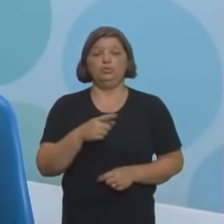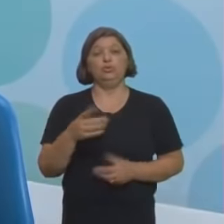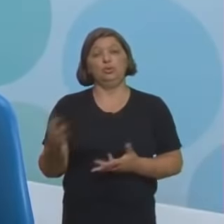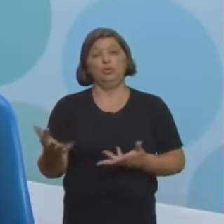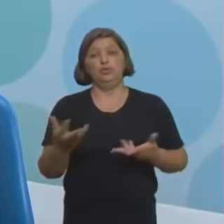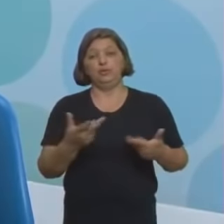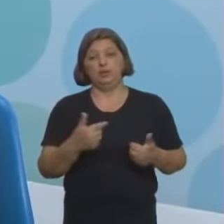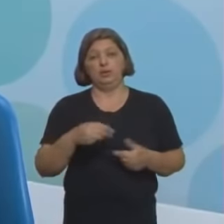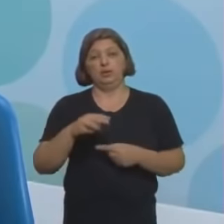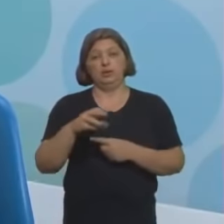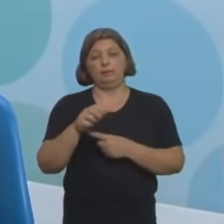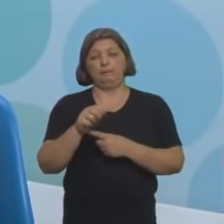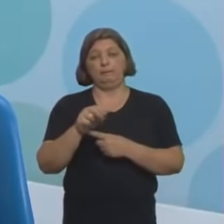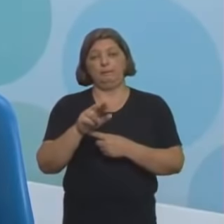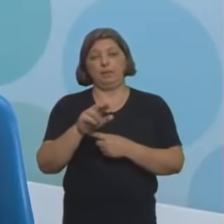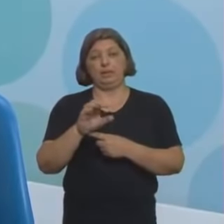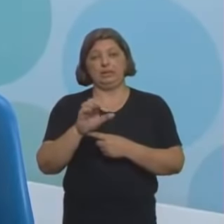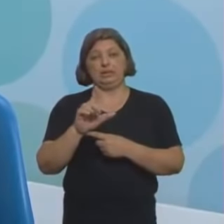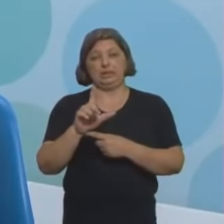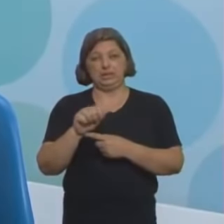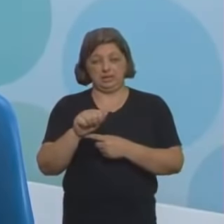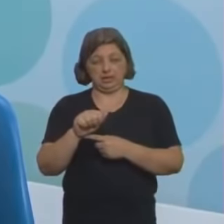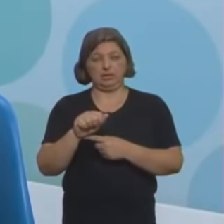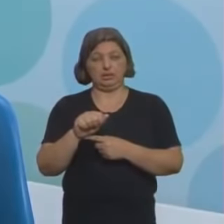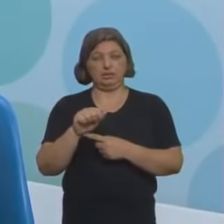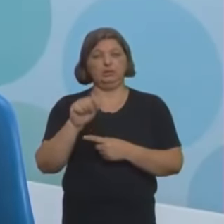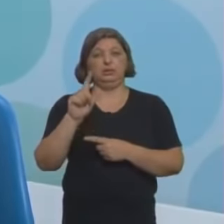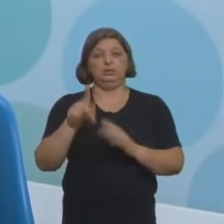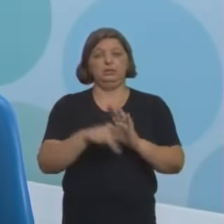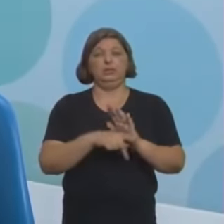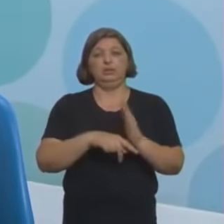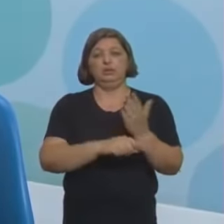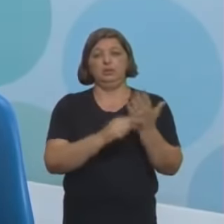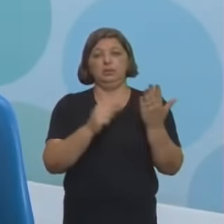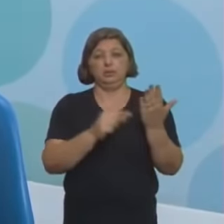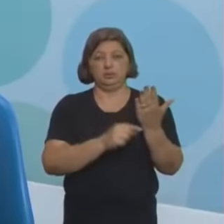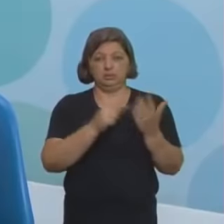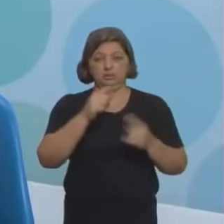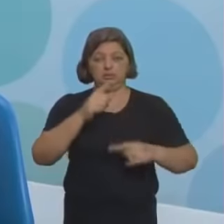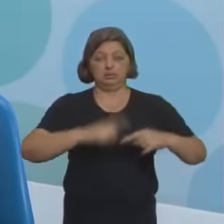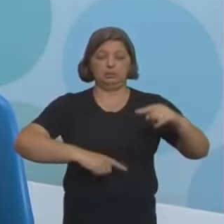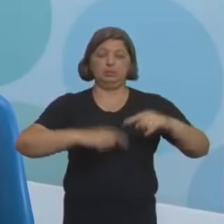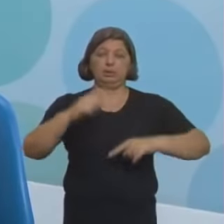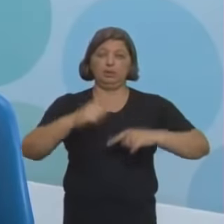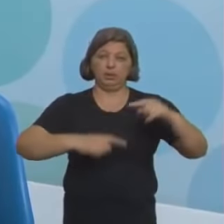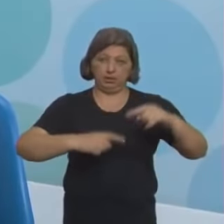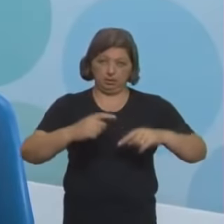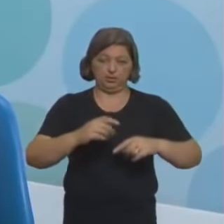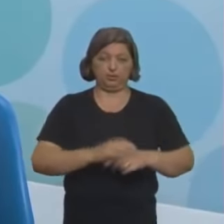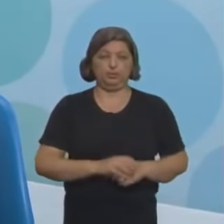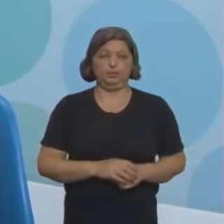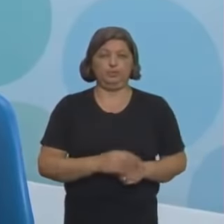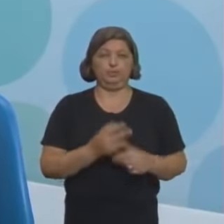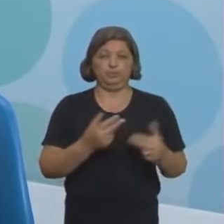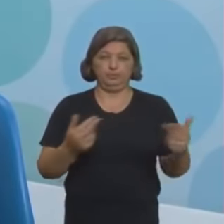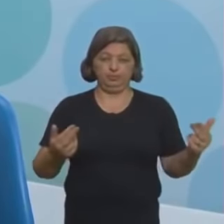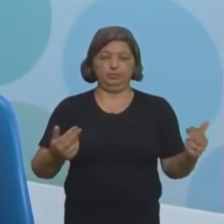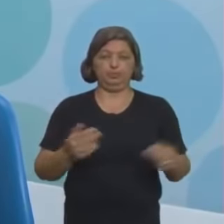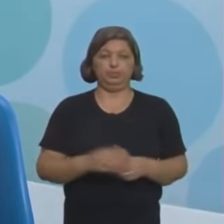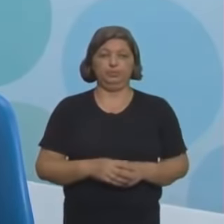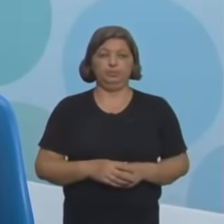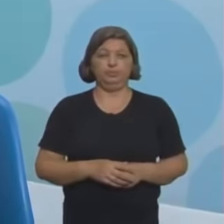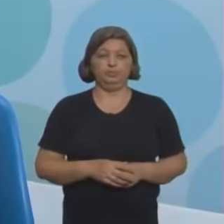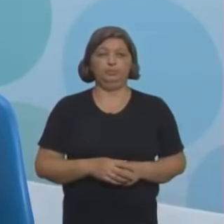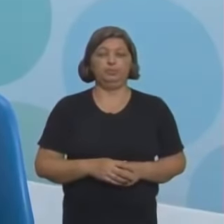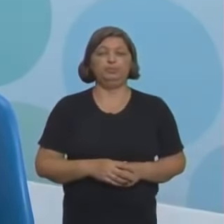Marcela, tá? Que é uma das autoras do próprio material, e ela, melhor do que ninguém,